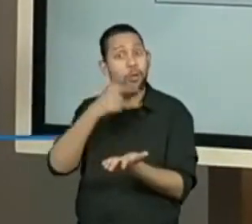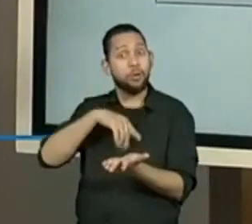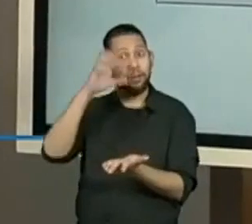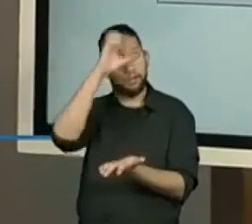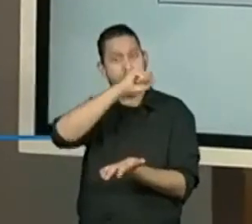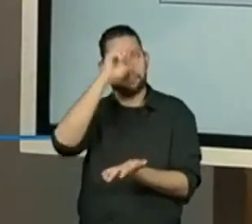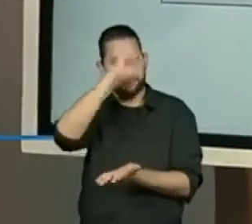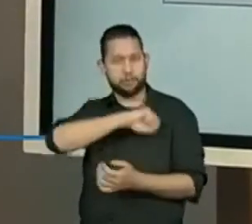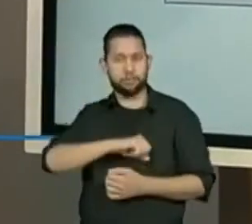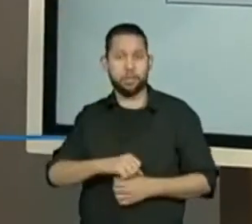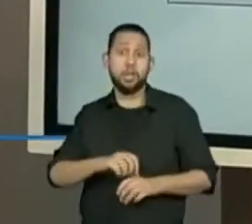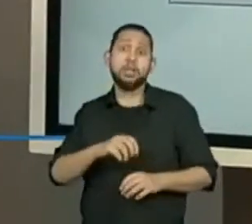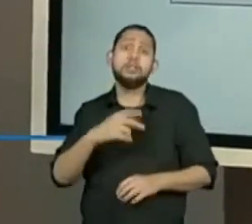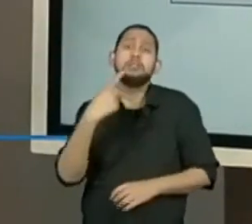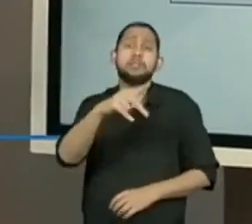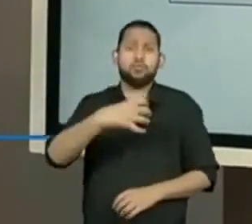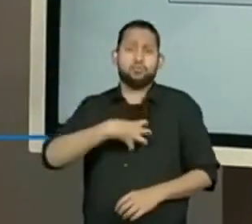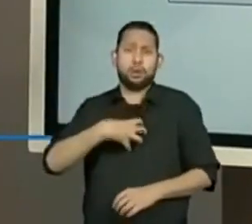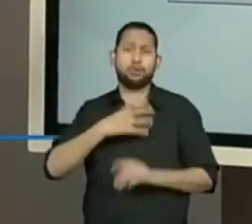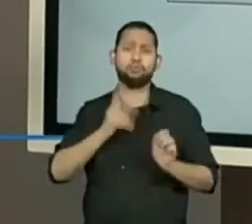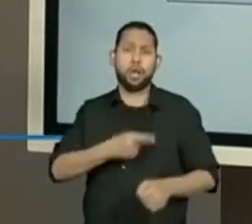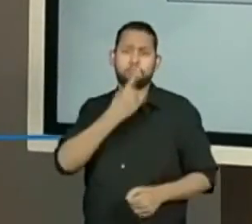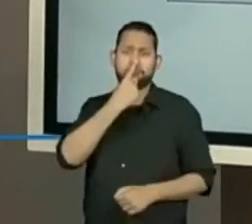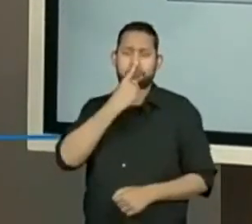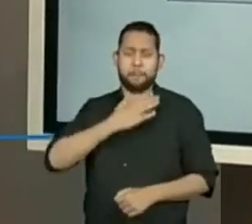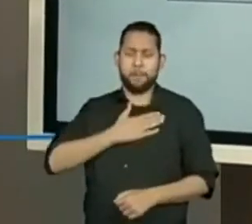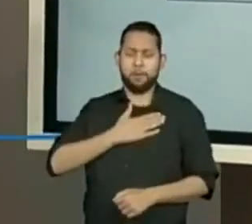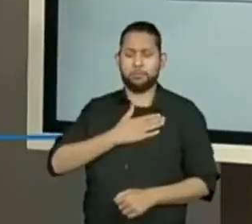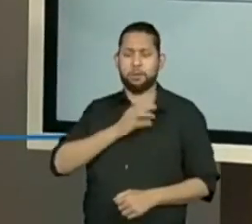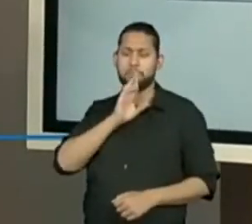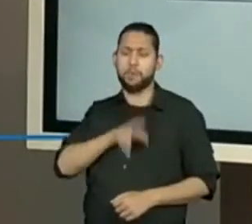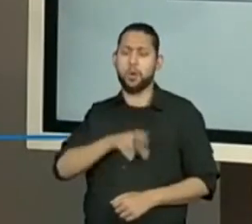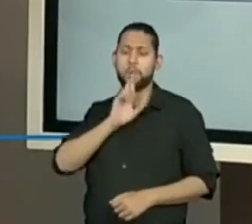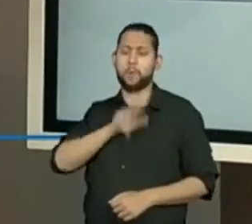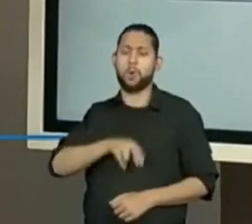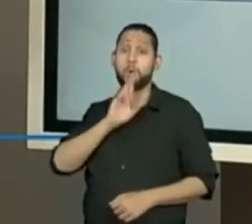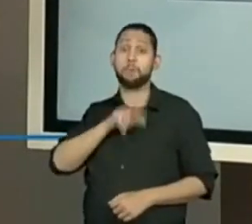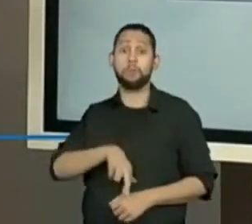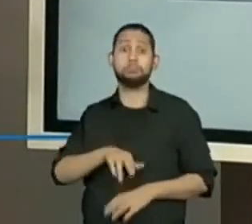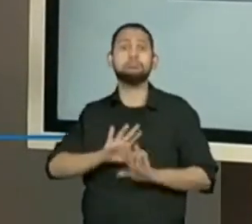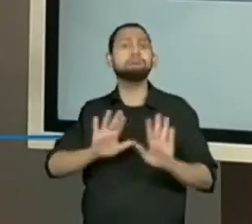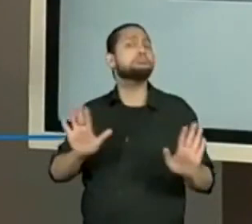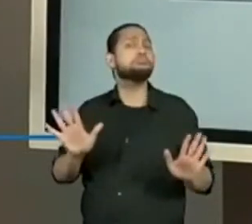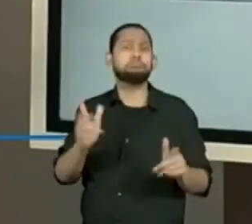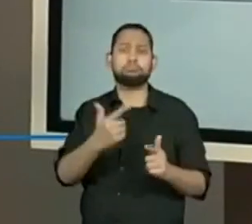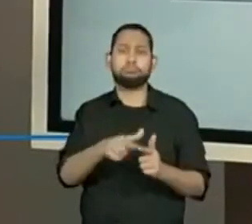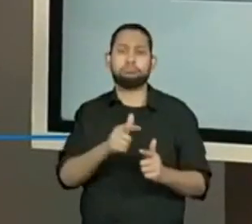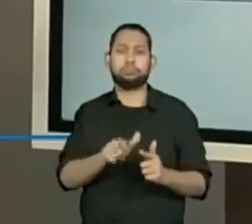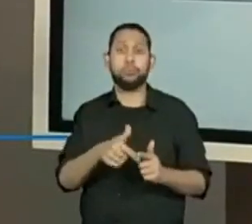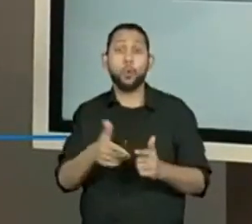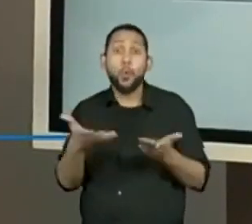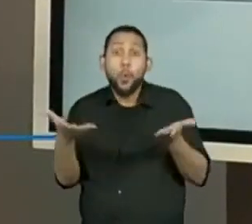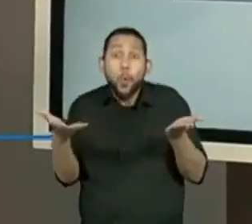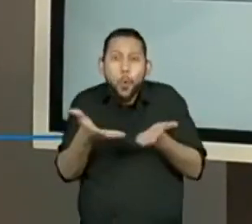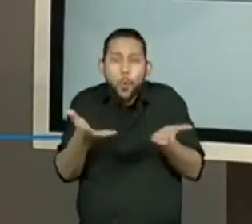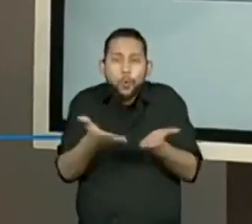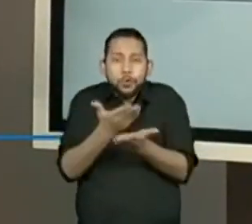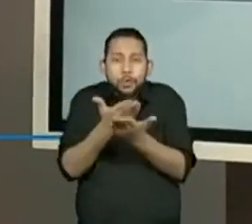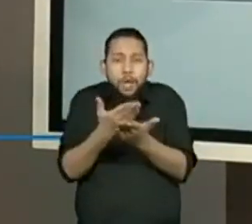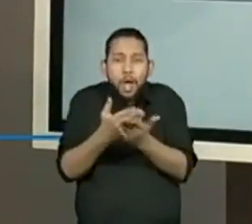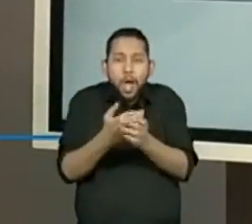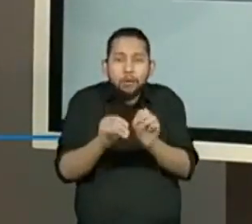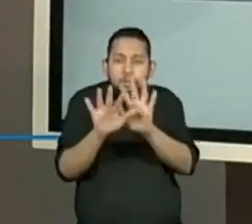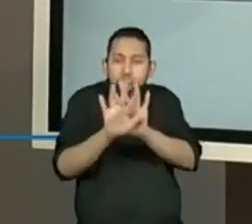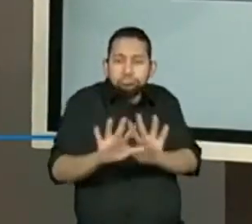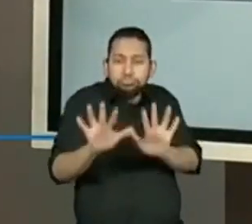Às vezes você já tá bastante sabido e consegue responder e resolver essa tabela bem